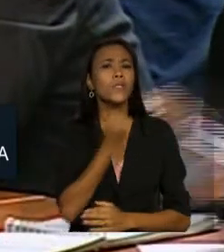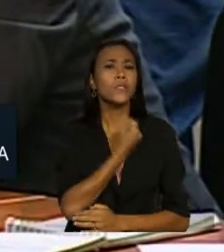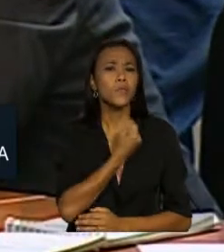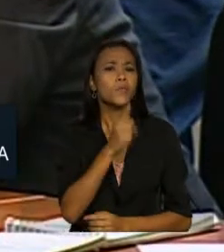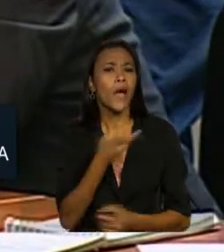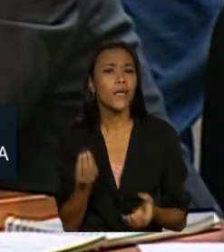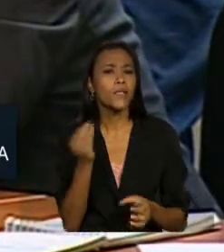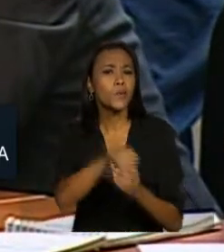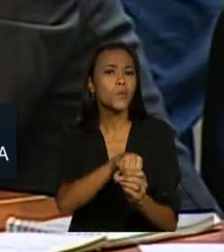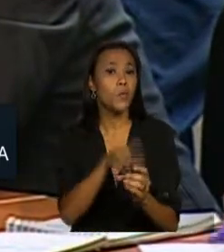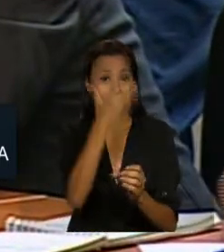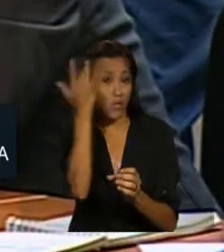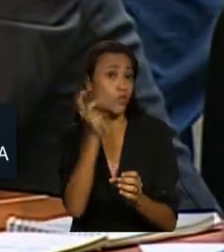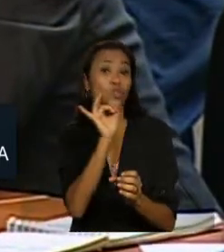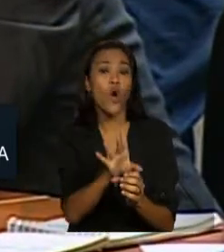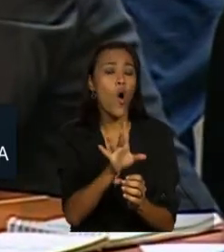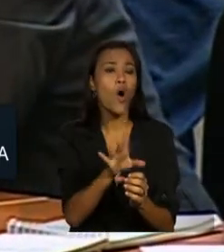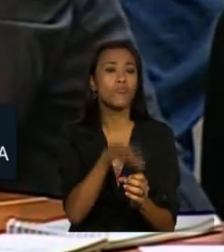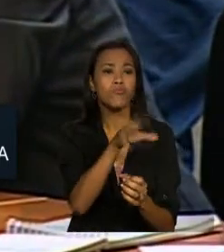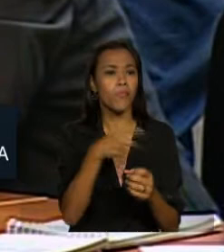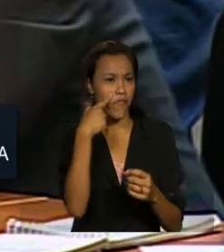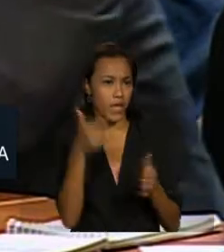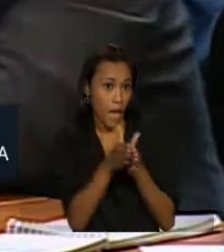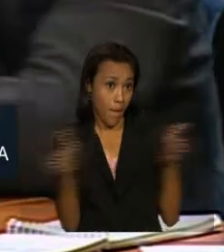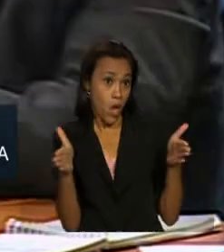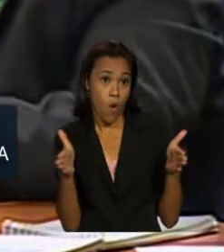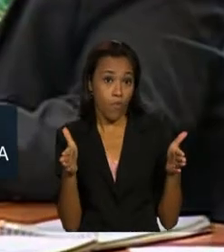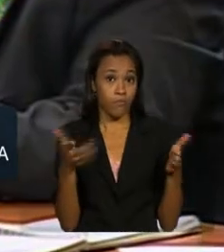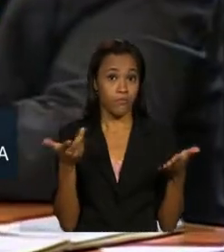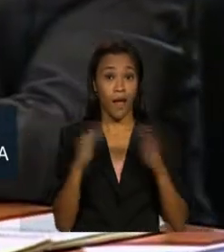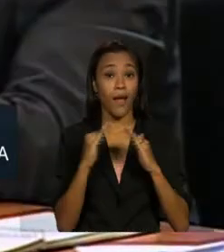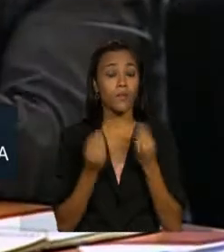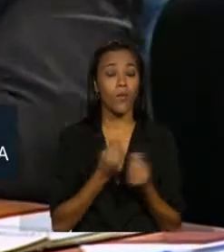estão incluídas também pessoas que apenas contrataram as casas por elas serem maiores?